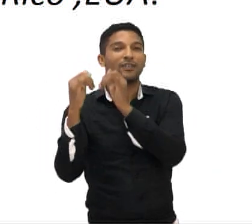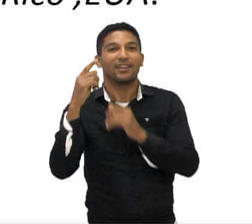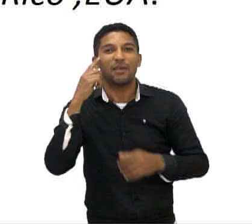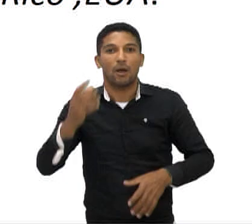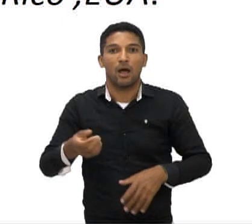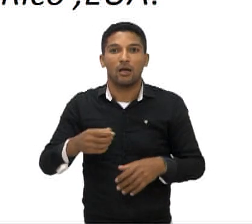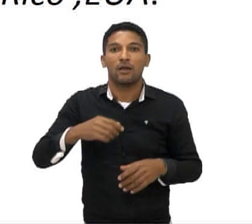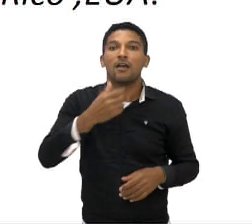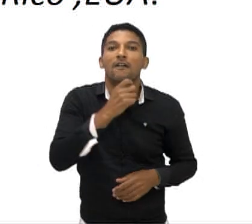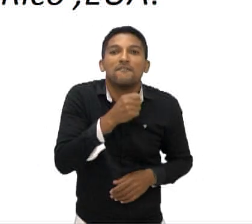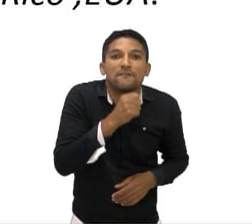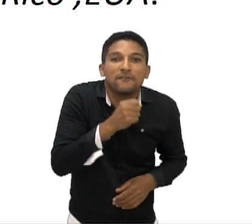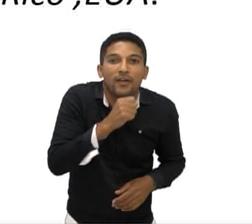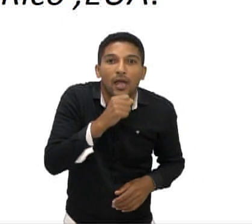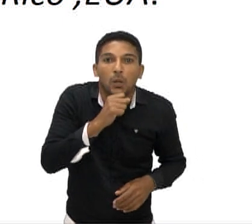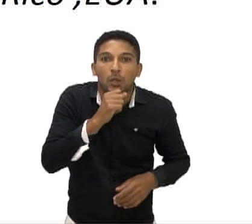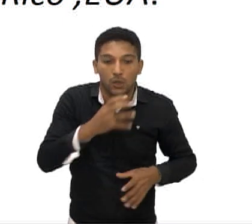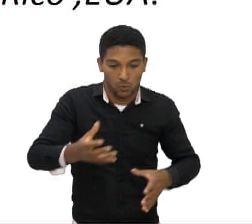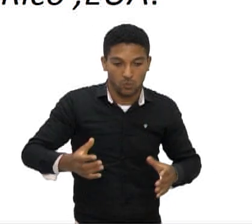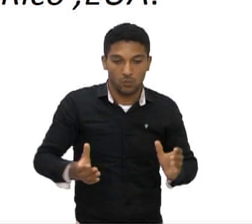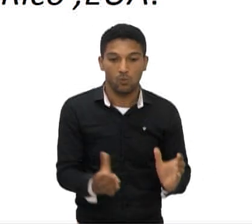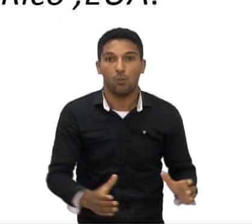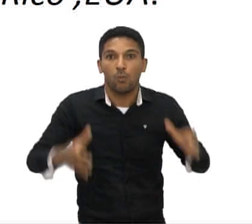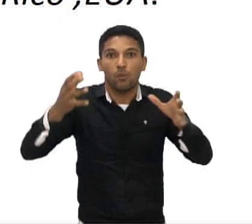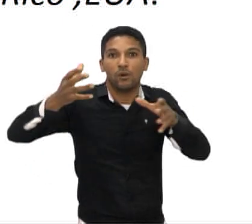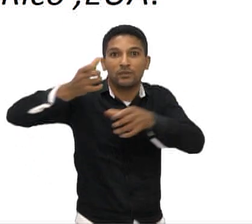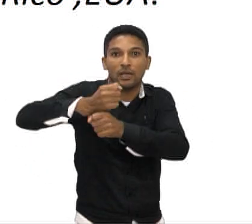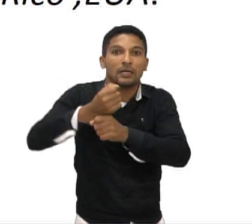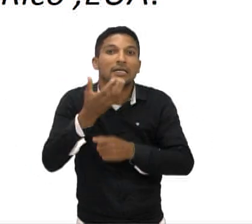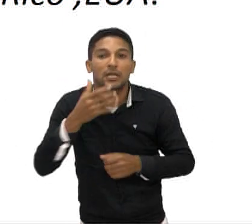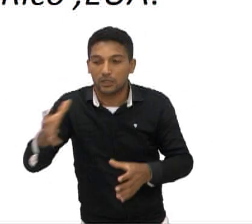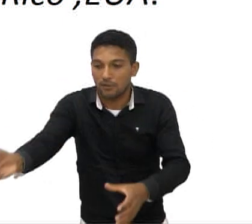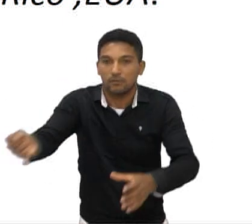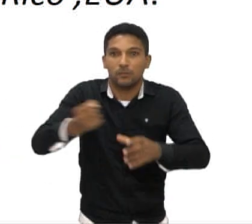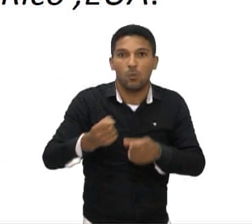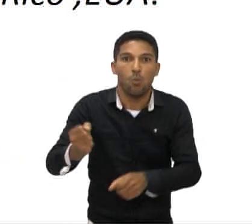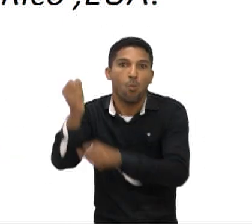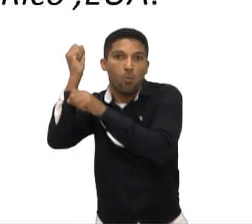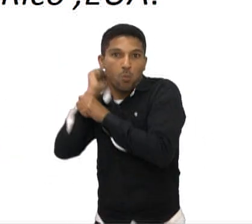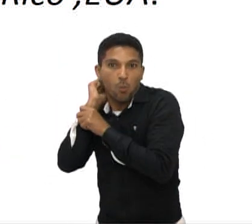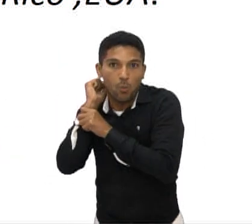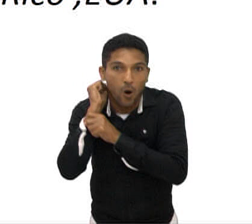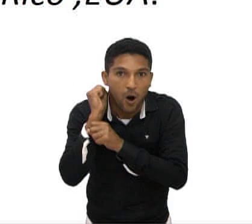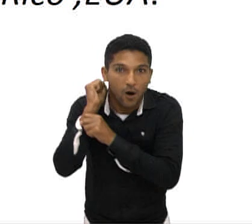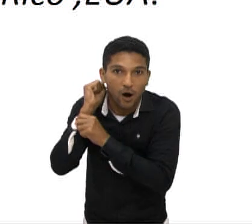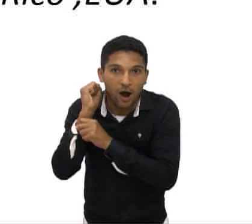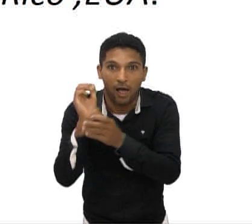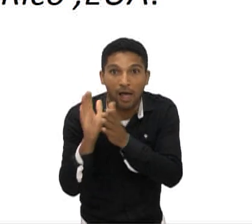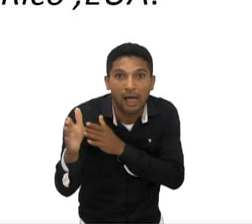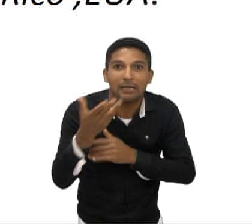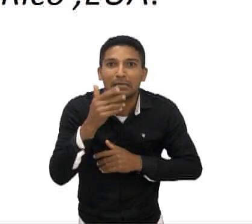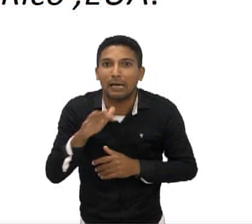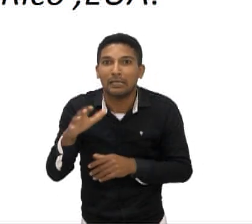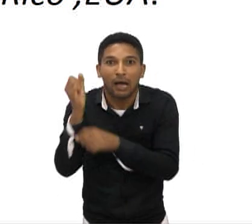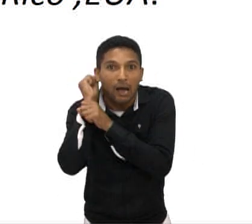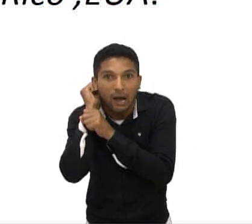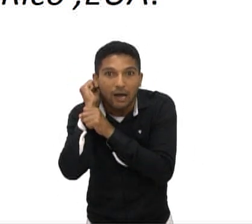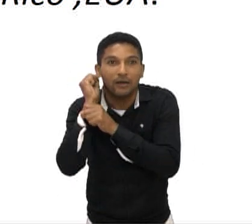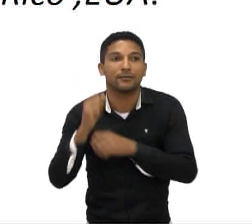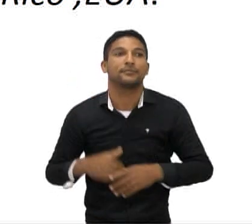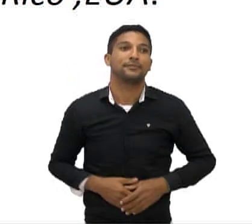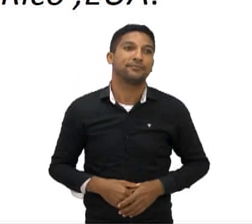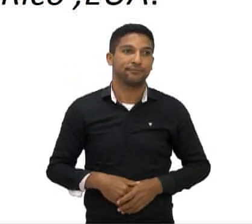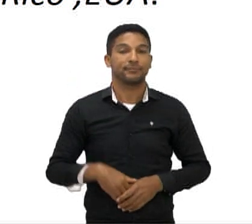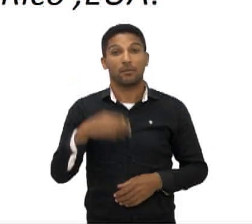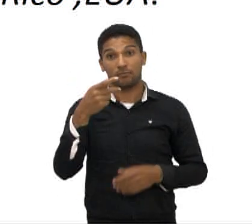as crianças, sabem? Que os pais contam para nós, só que não é verdade. Chupacabra, Brasil,